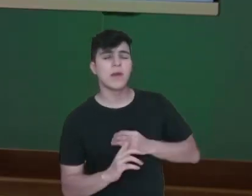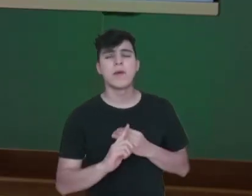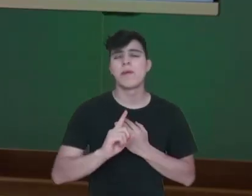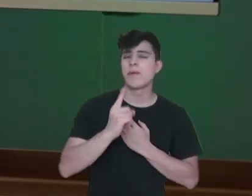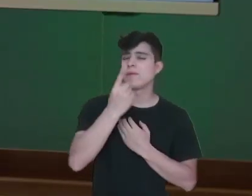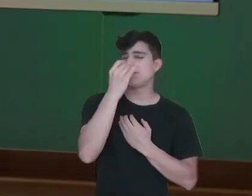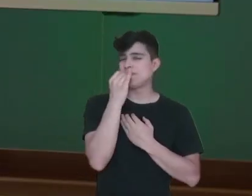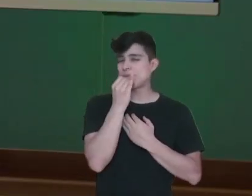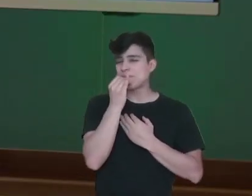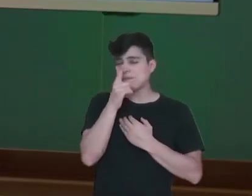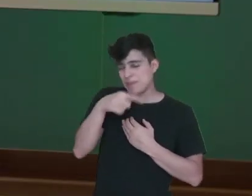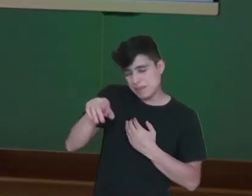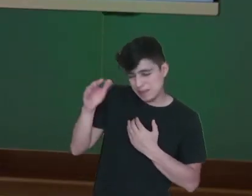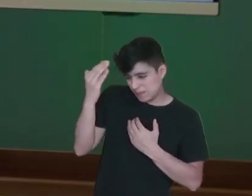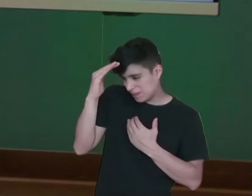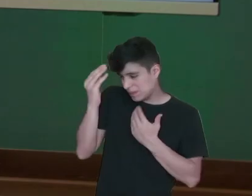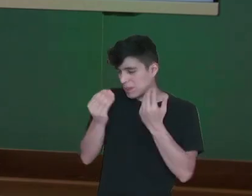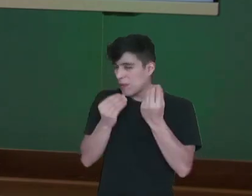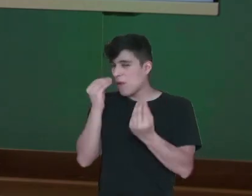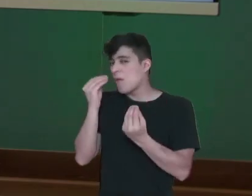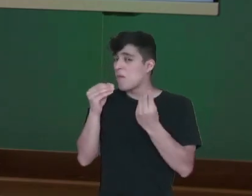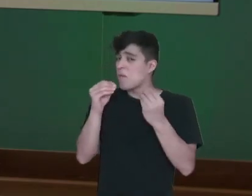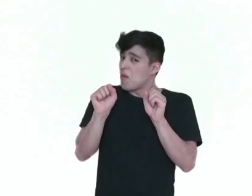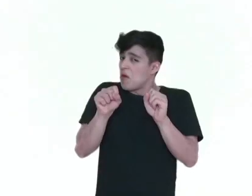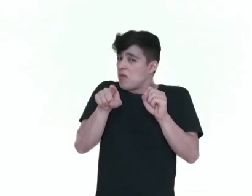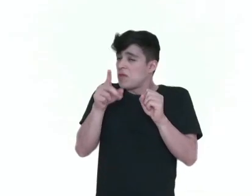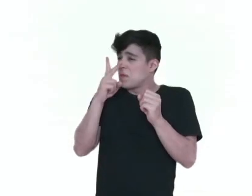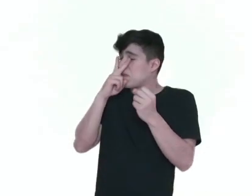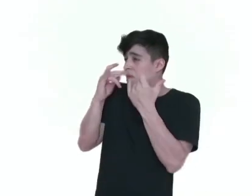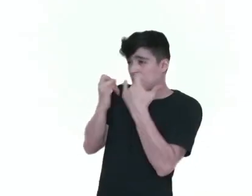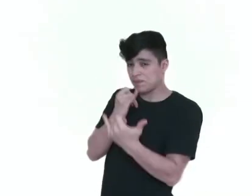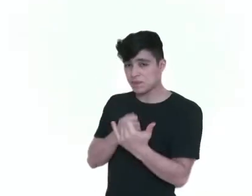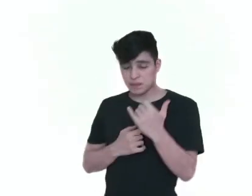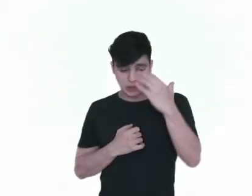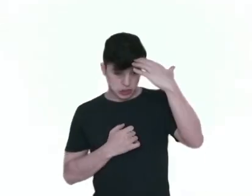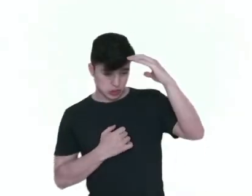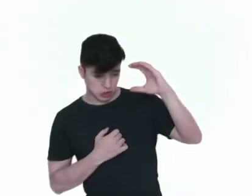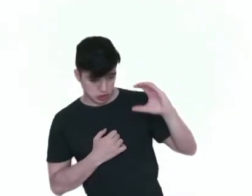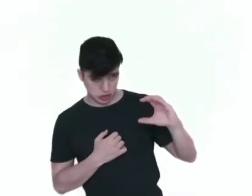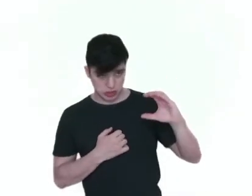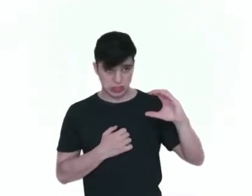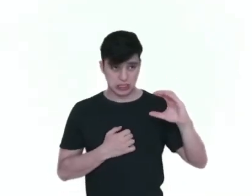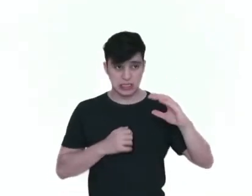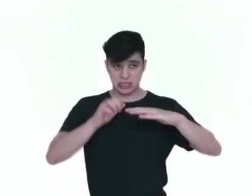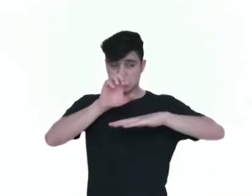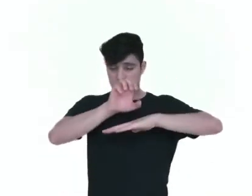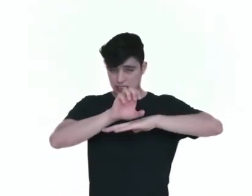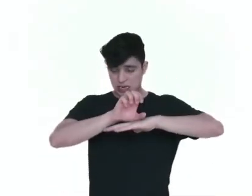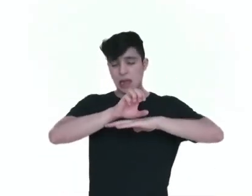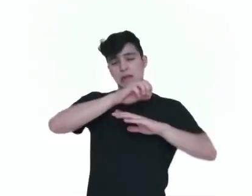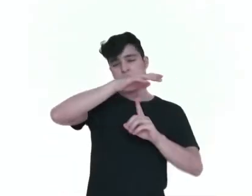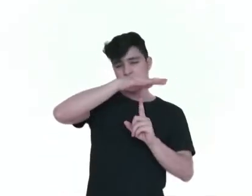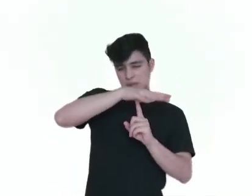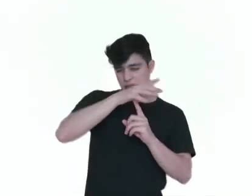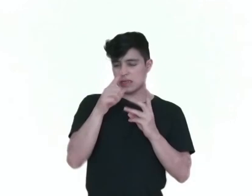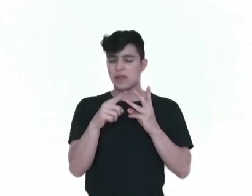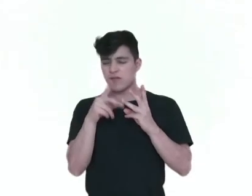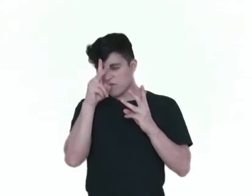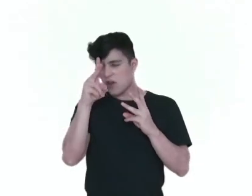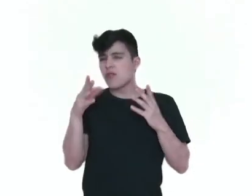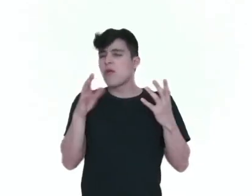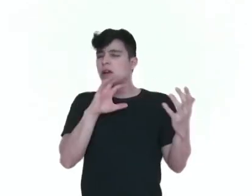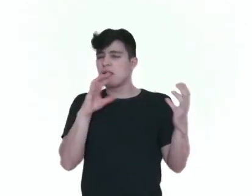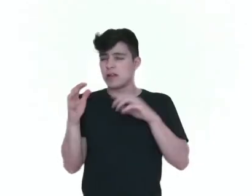gente entender como que vocês poderiam fazer. Então a cidade, Curitiba, o estado do Paraná, qual clima que predomina?